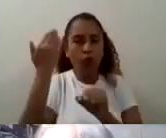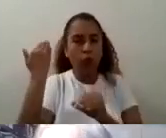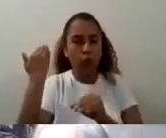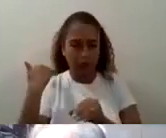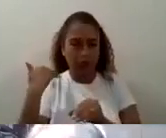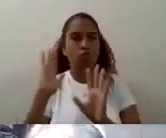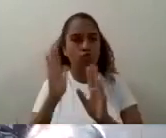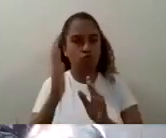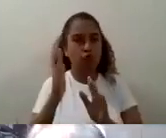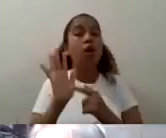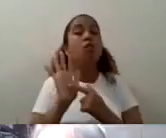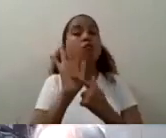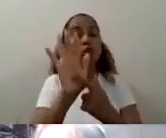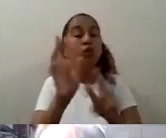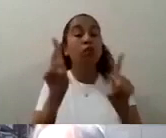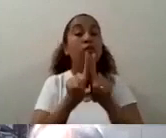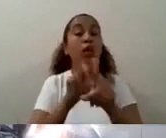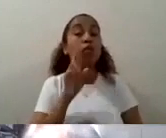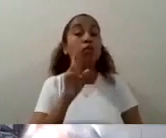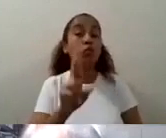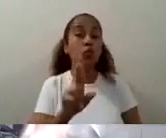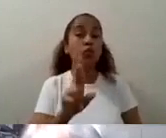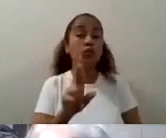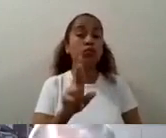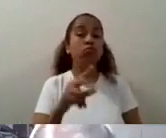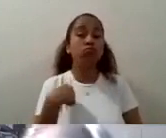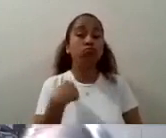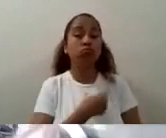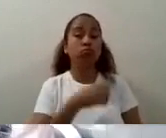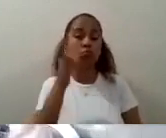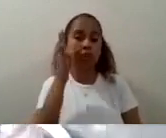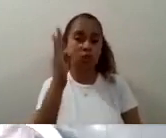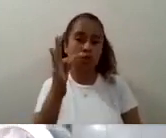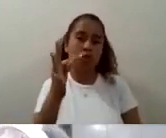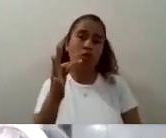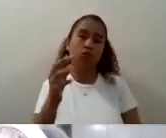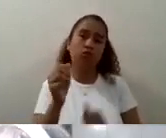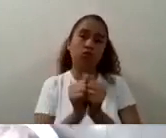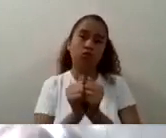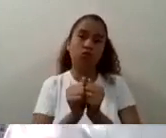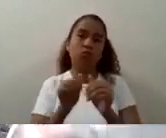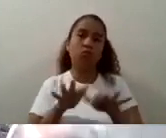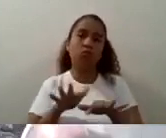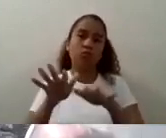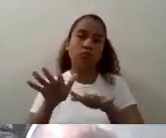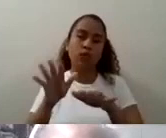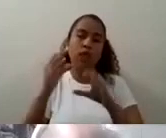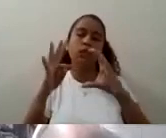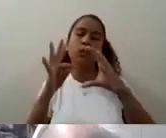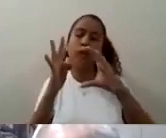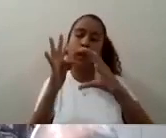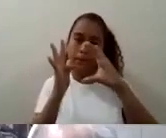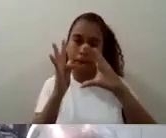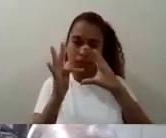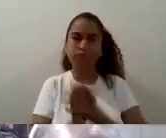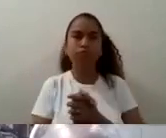dos resultados do nosso testemunho com essas campanhas. Pode passar adiante,